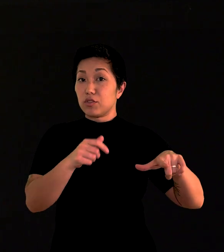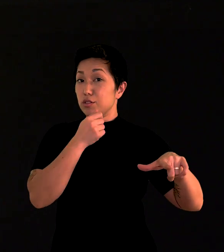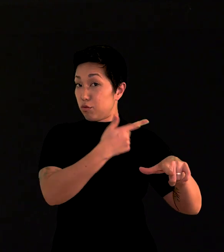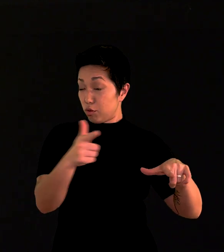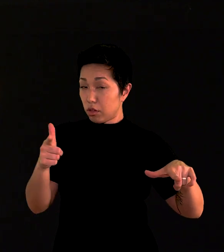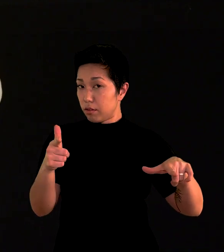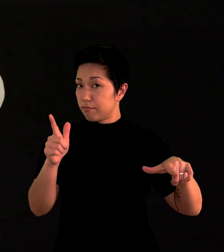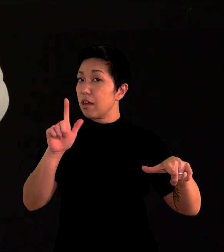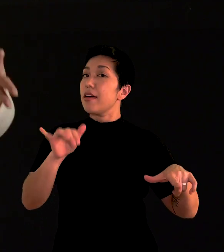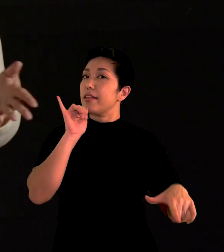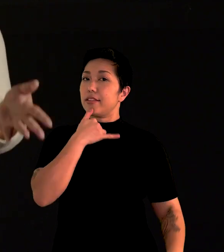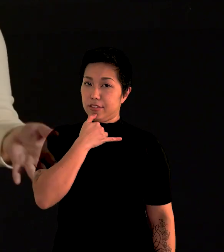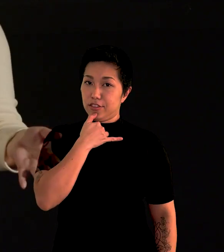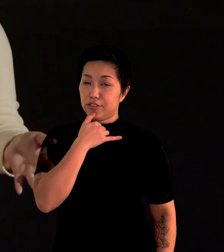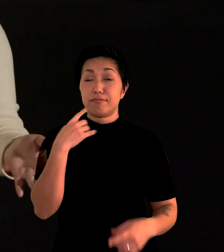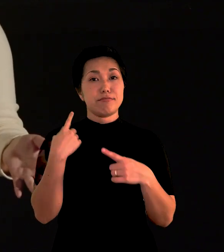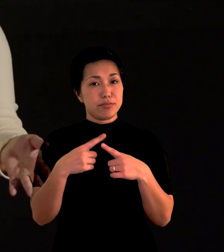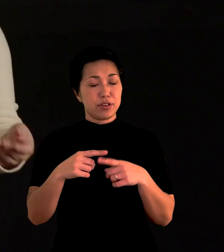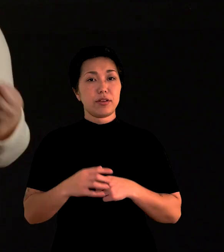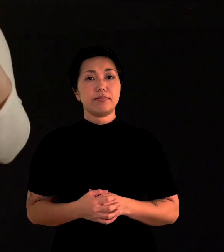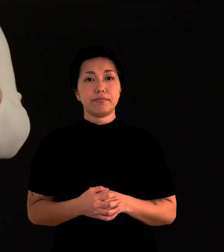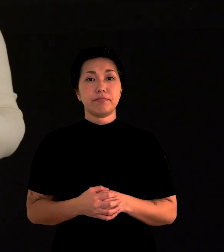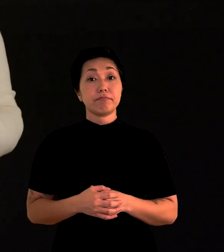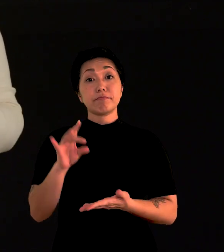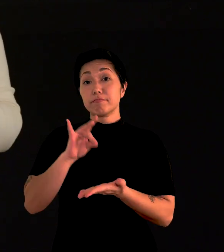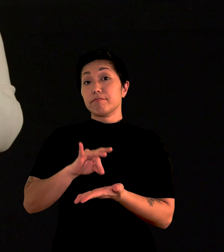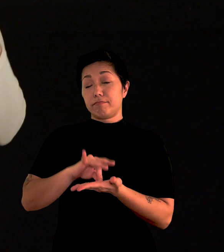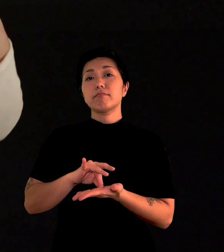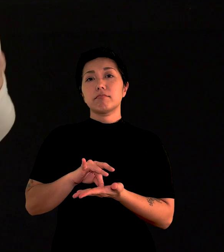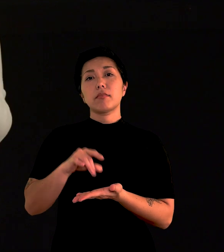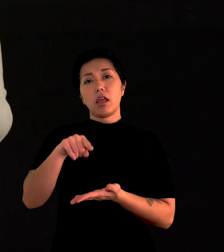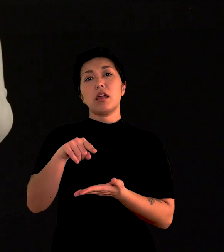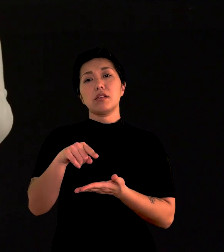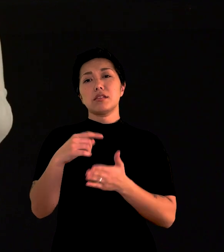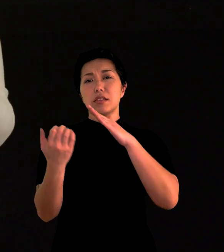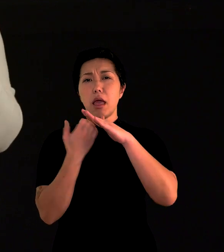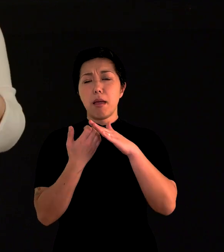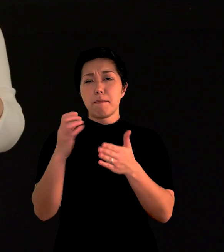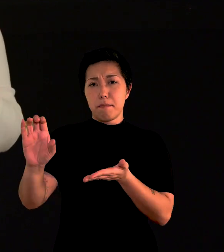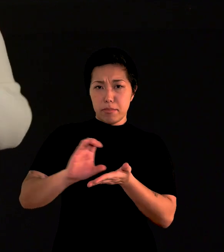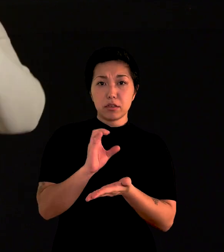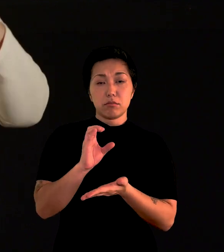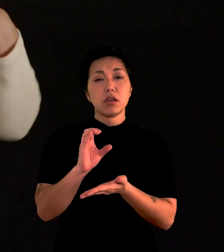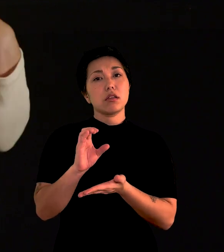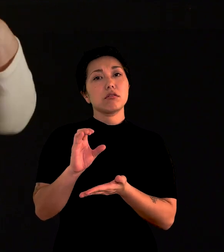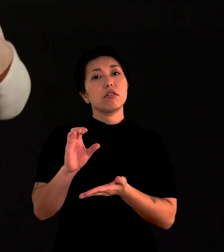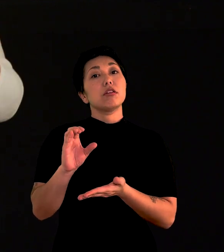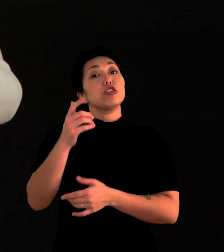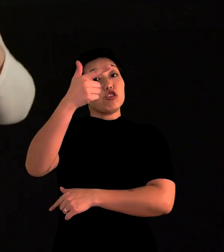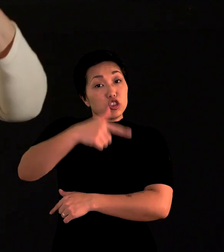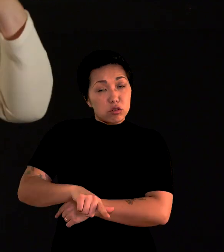mapeados, é muito triste. Por quê? Porque, na verdade,